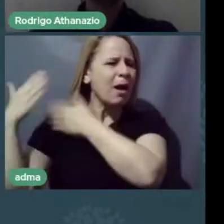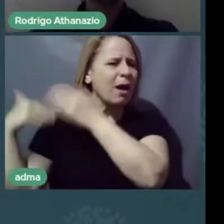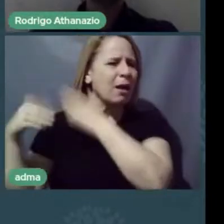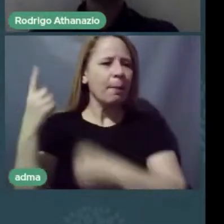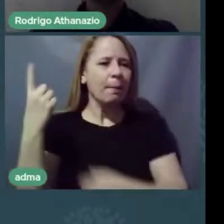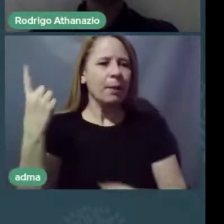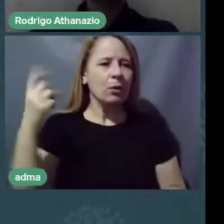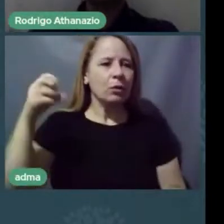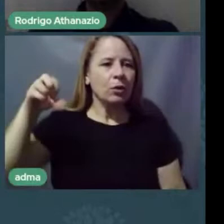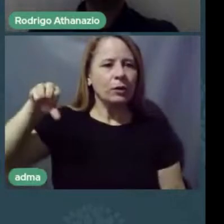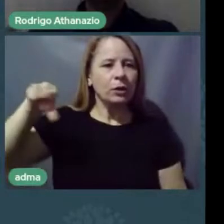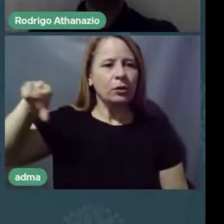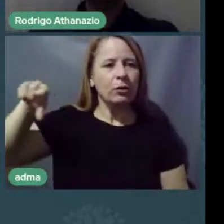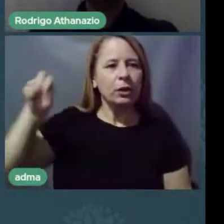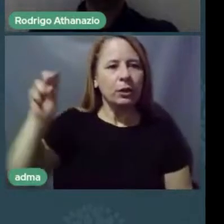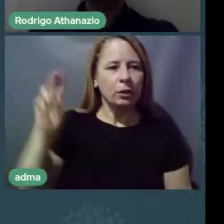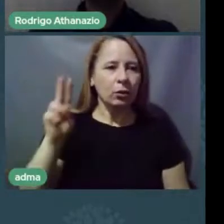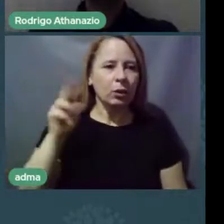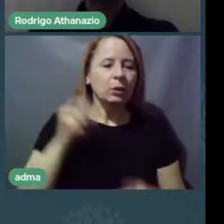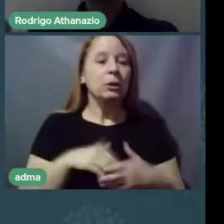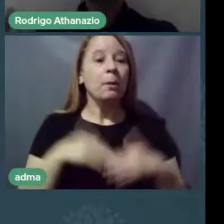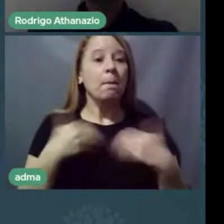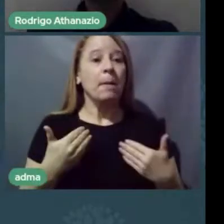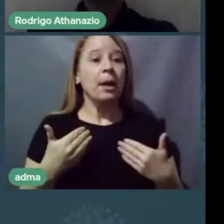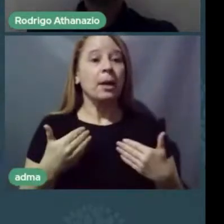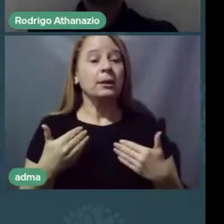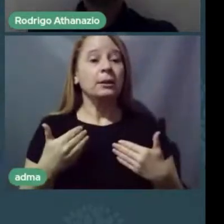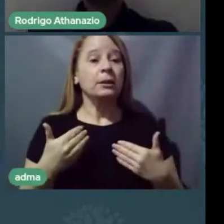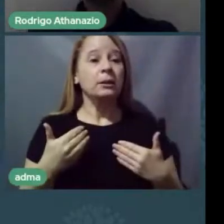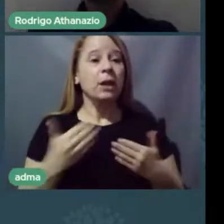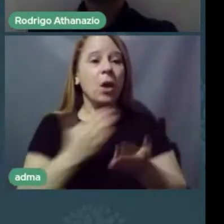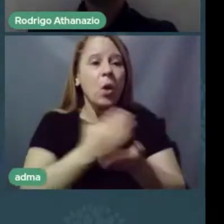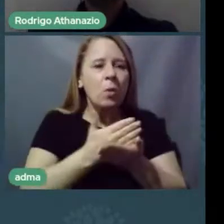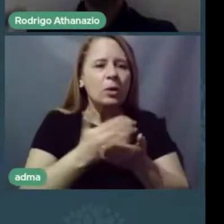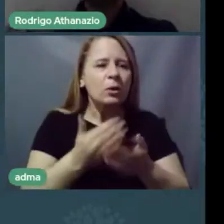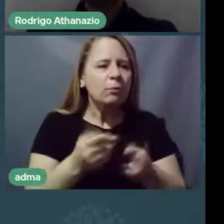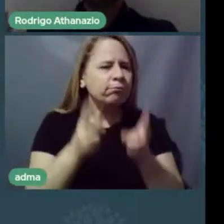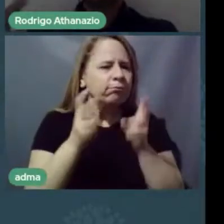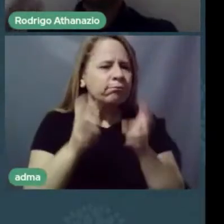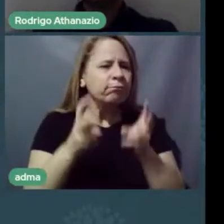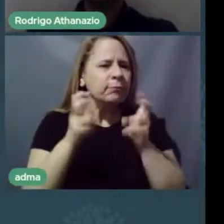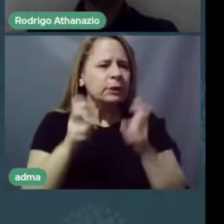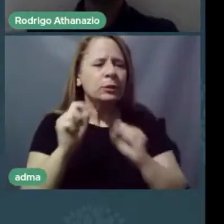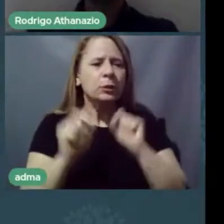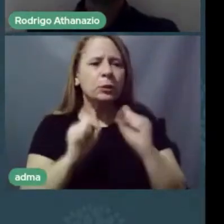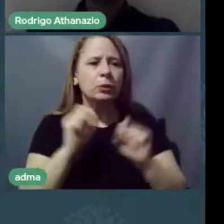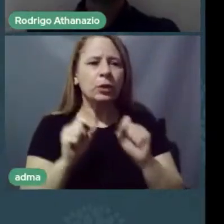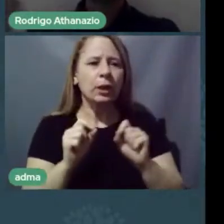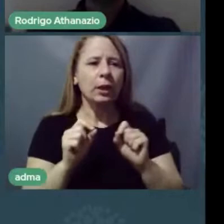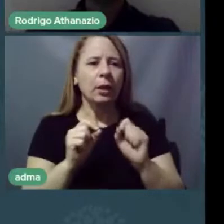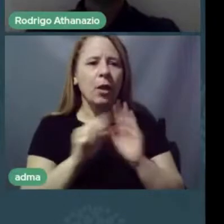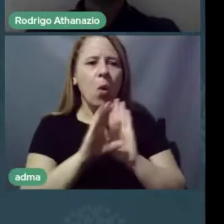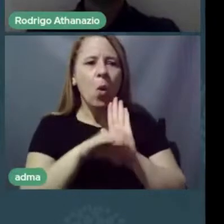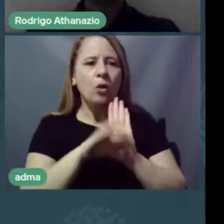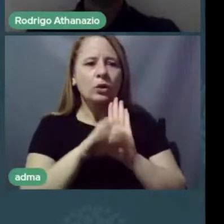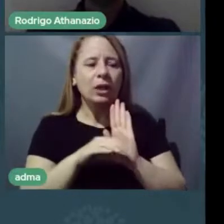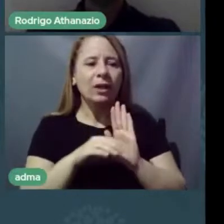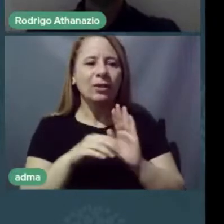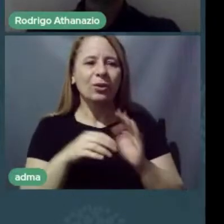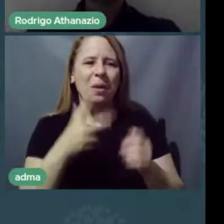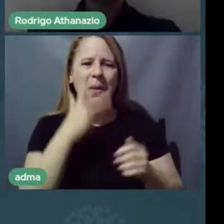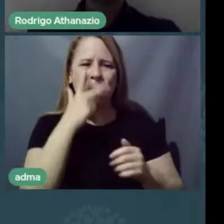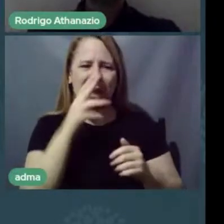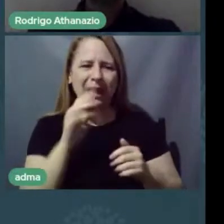1992. Só que, antes disso, inclusive, só que a gente começou a ver que aquele conceito de tapar o sol com a